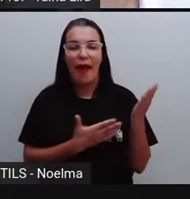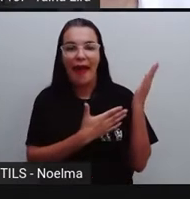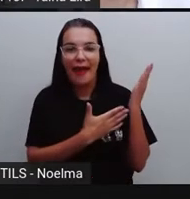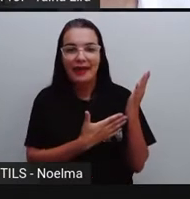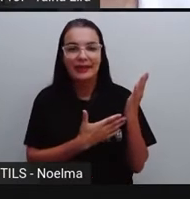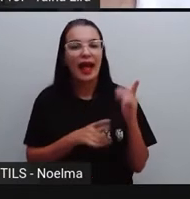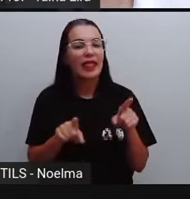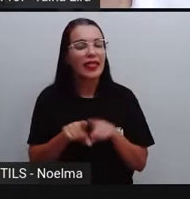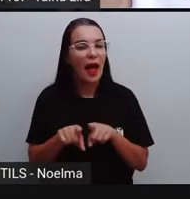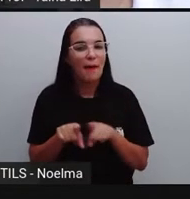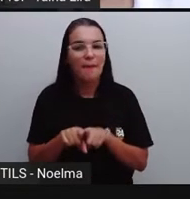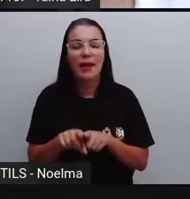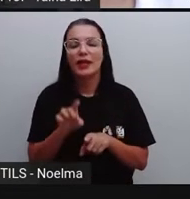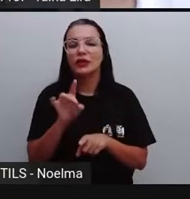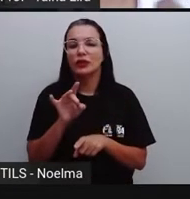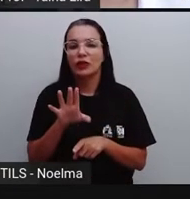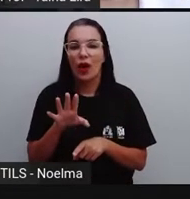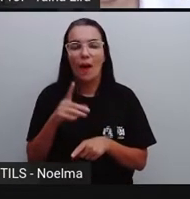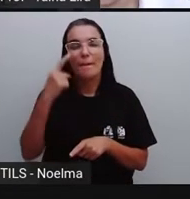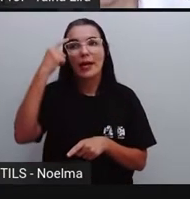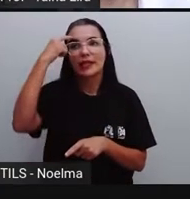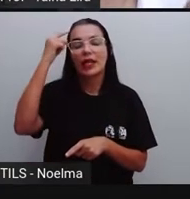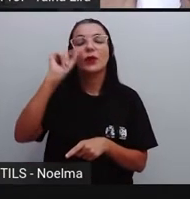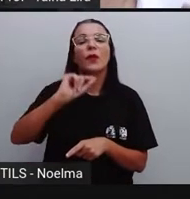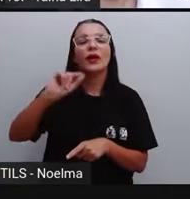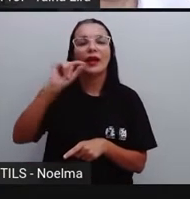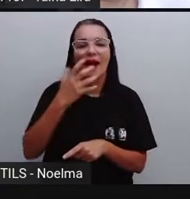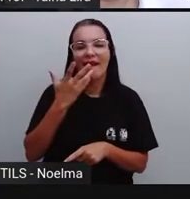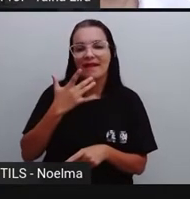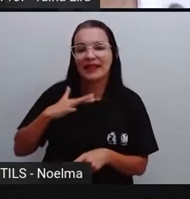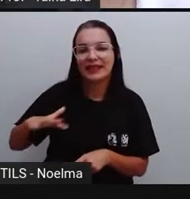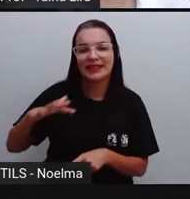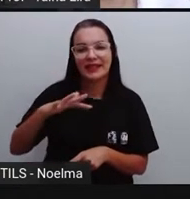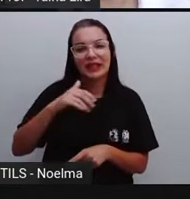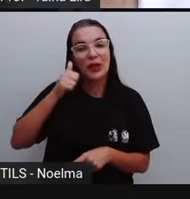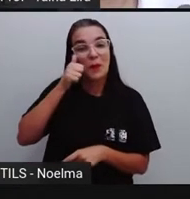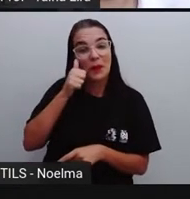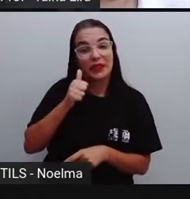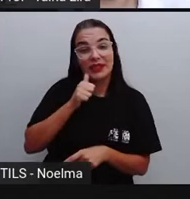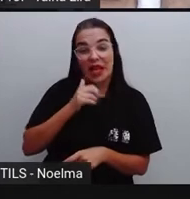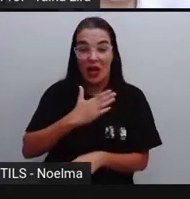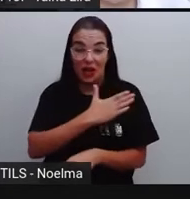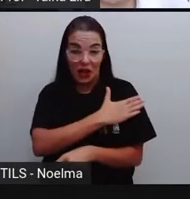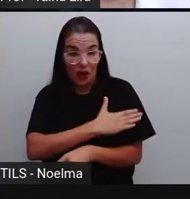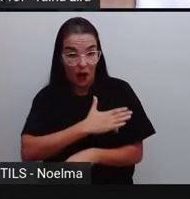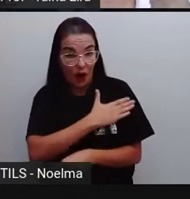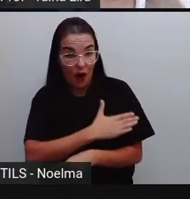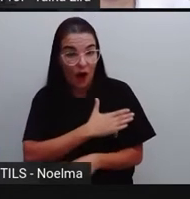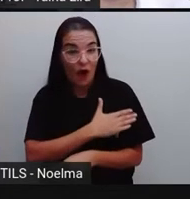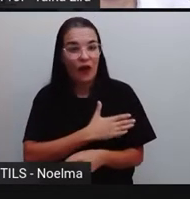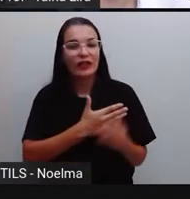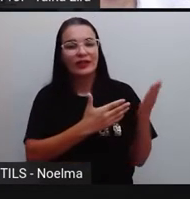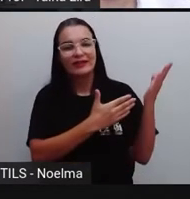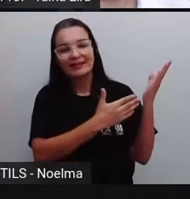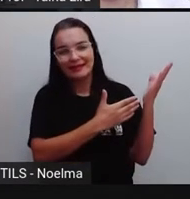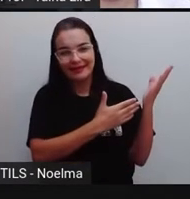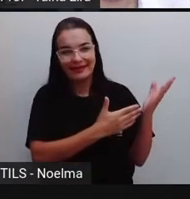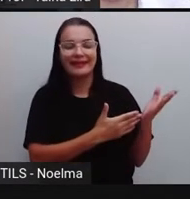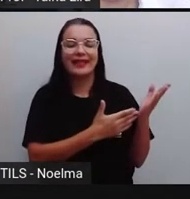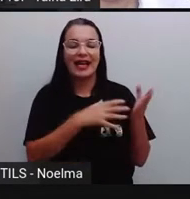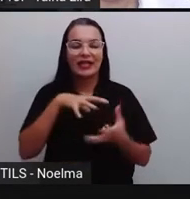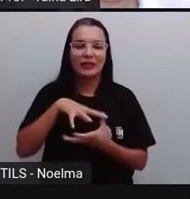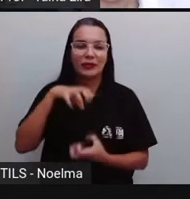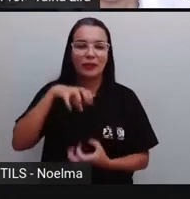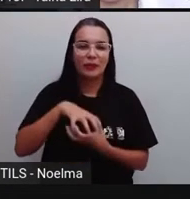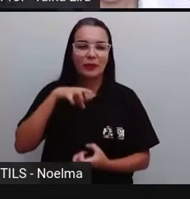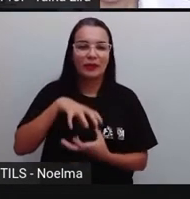também foi produzido, né, pensando nas crianças que brincam, que colecionam essas